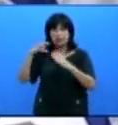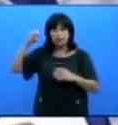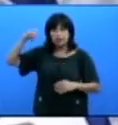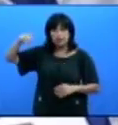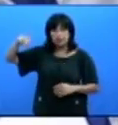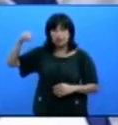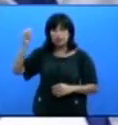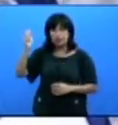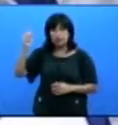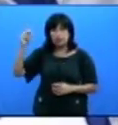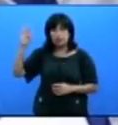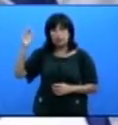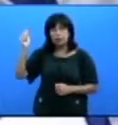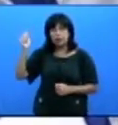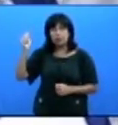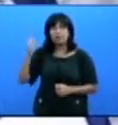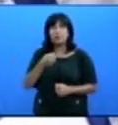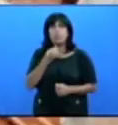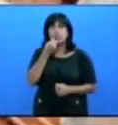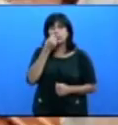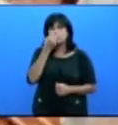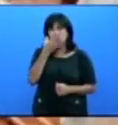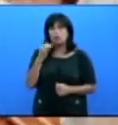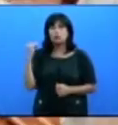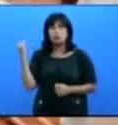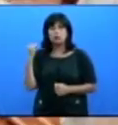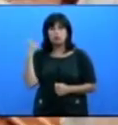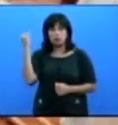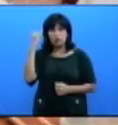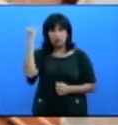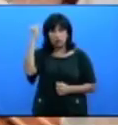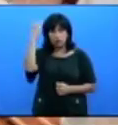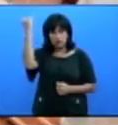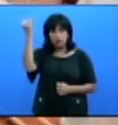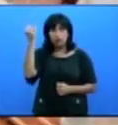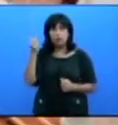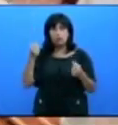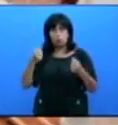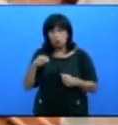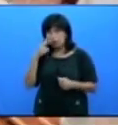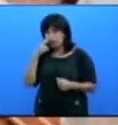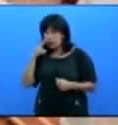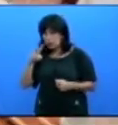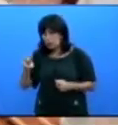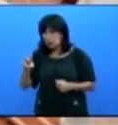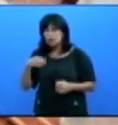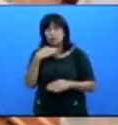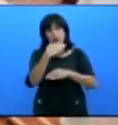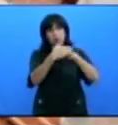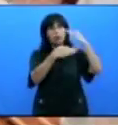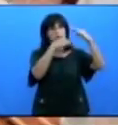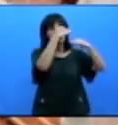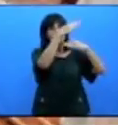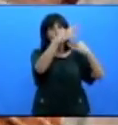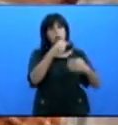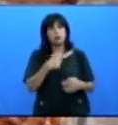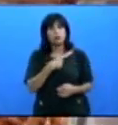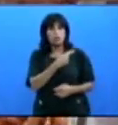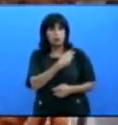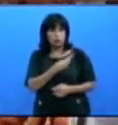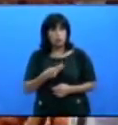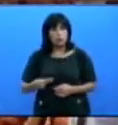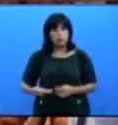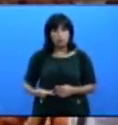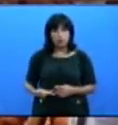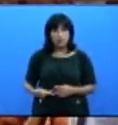acredito ser isso um privilégio que eu gostaria, nós gostaríamos da comissão. Eu sou presidente da comissão e